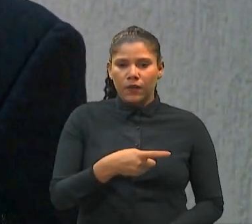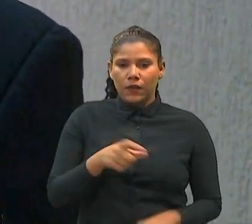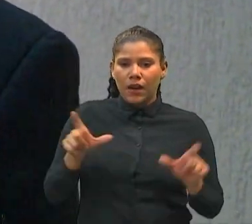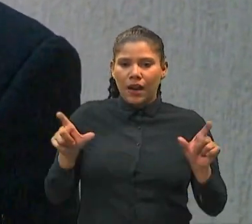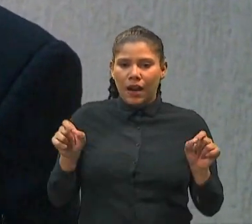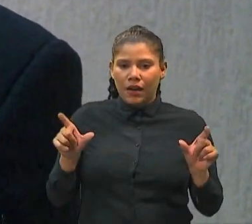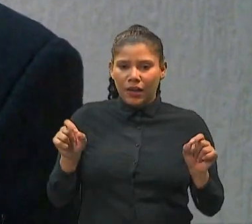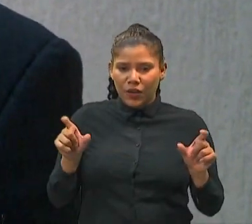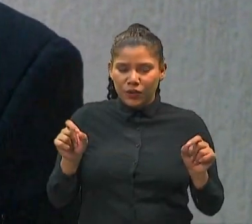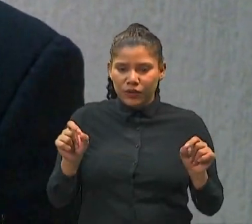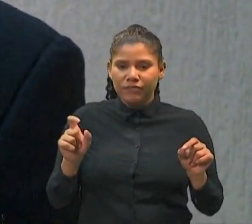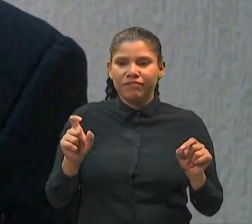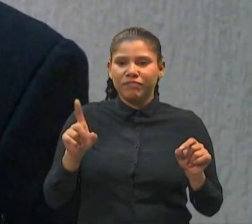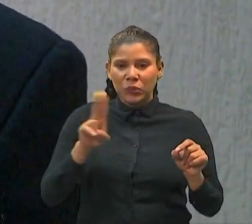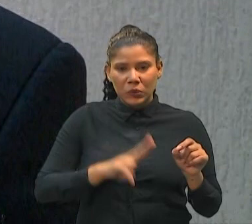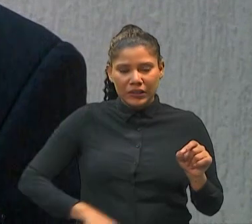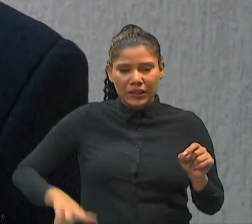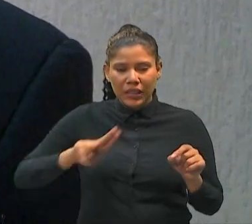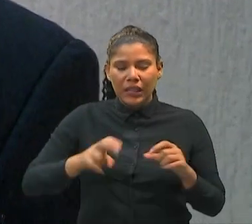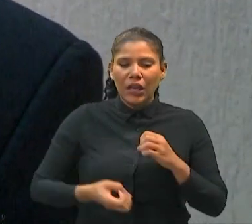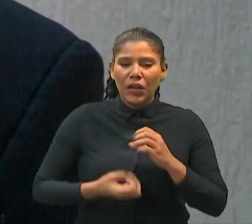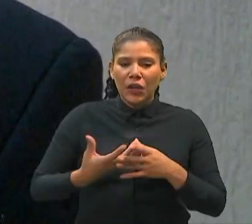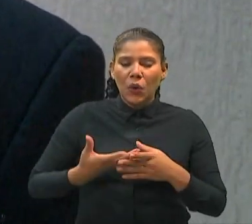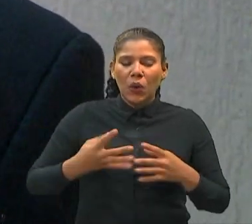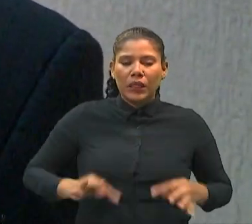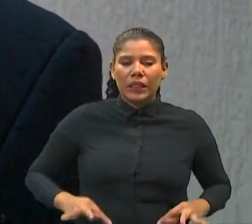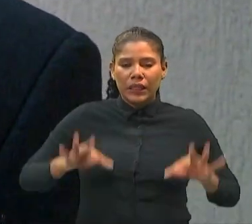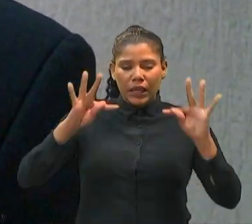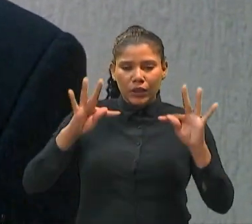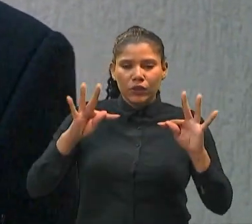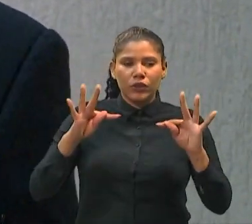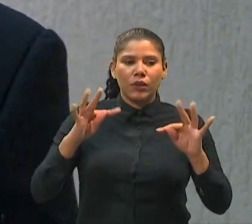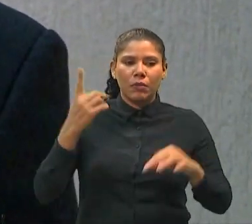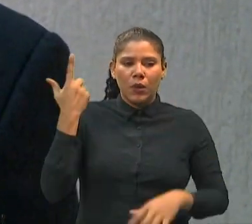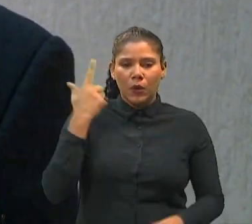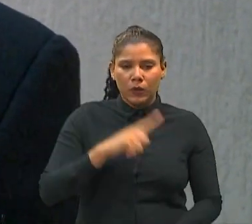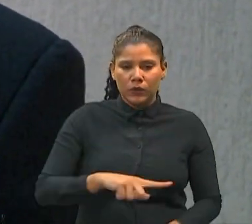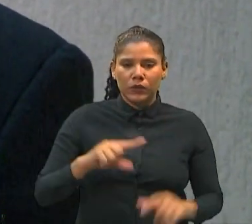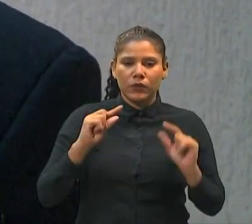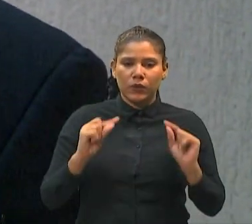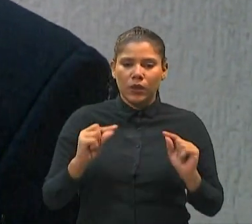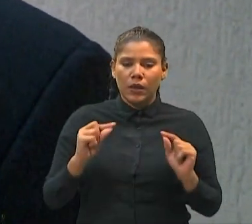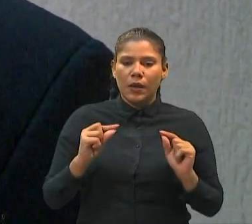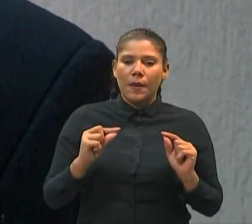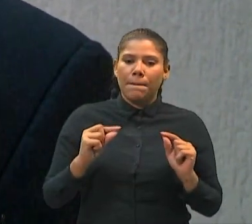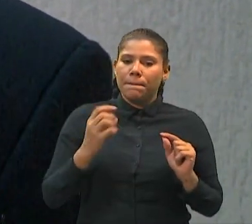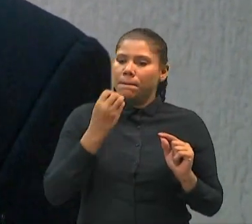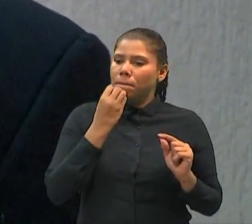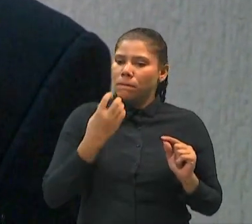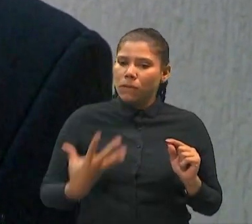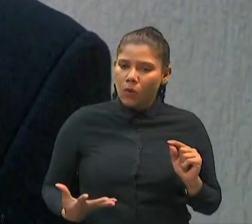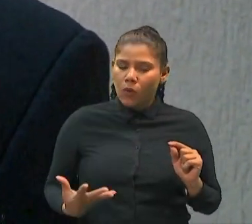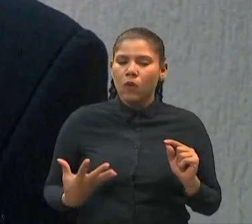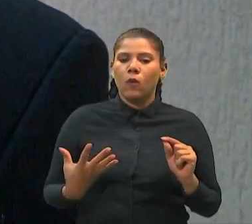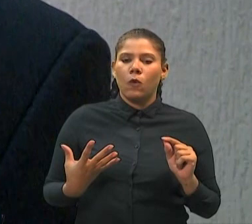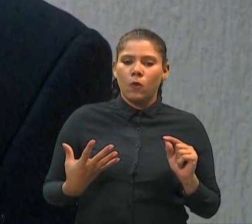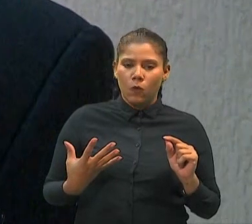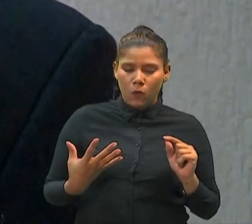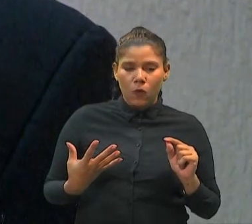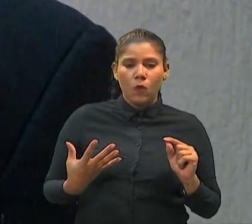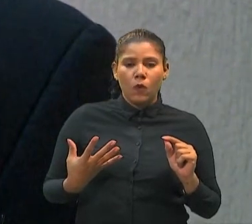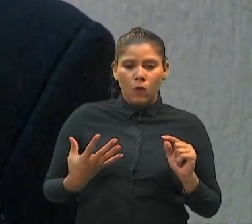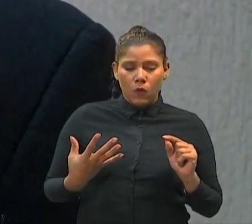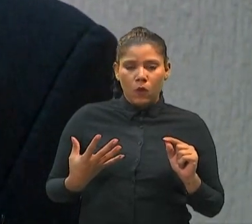barraca e nós desenvolvemos essa tecnologia nacional para competir né de uma forma bem acirrada com a as as Maisa